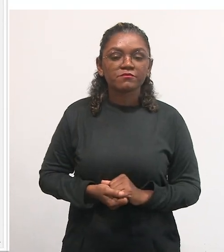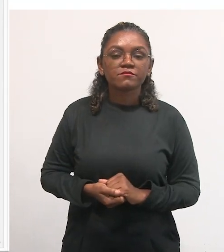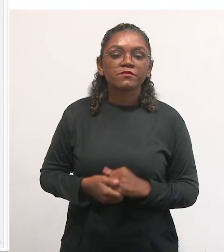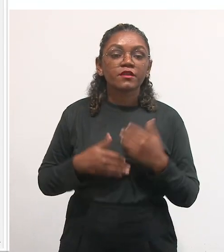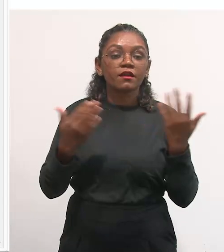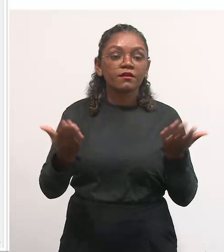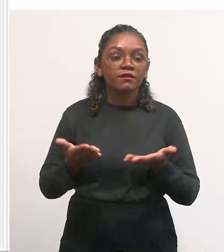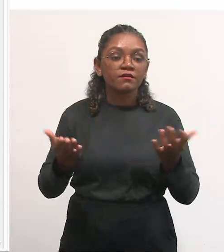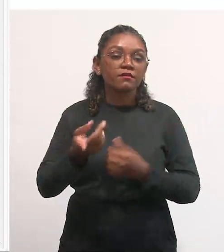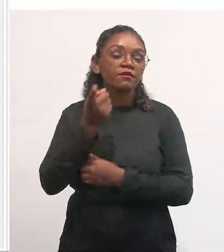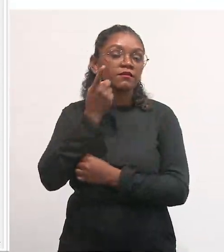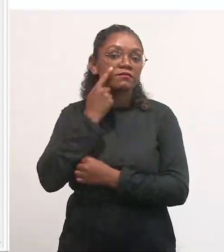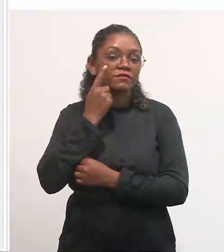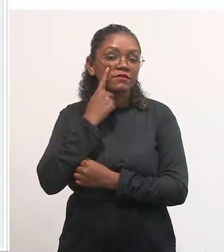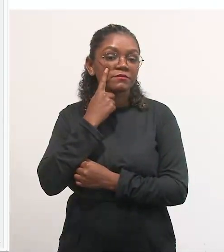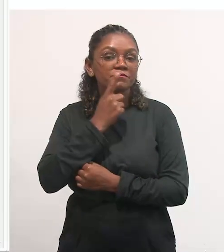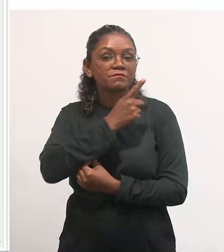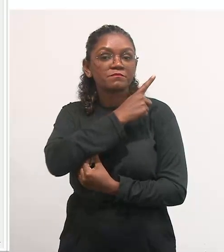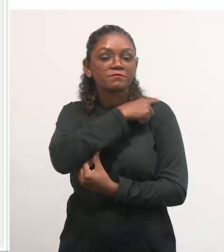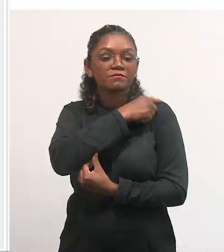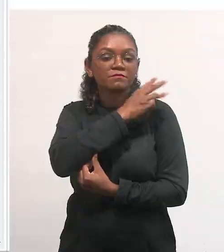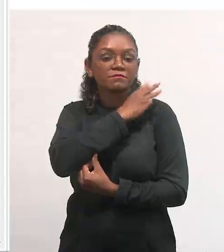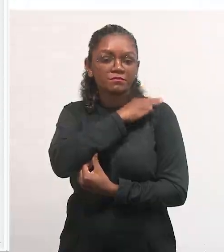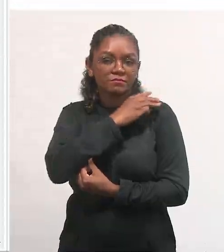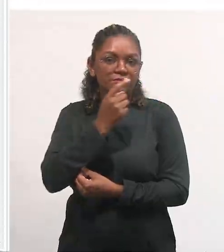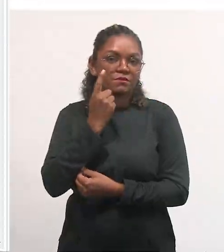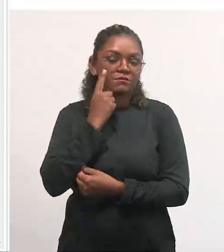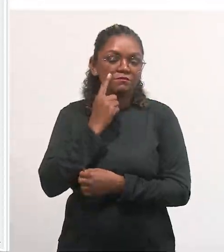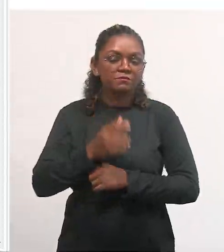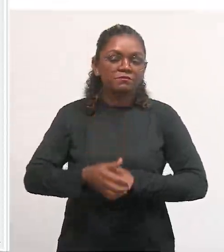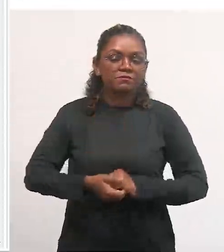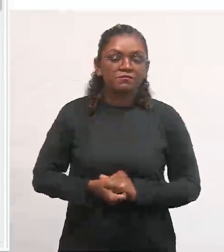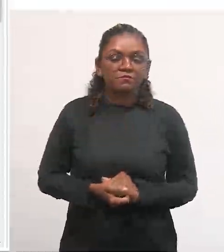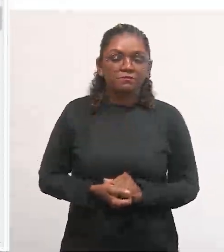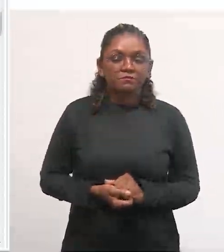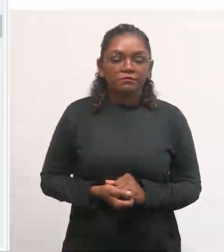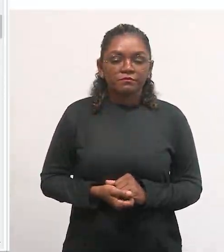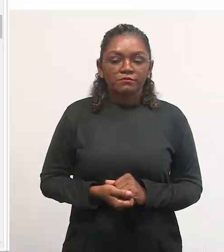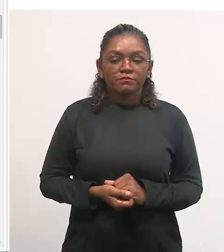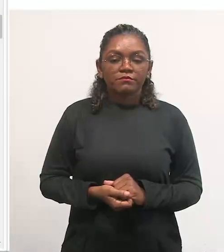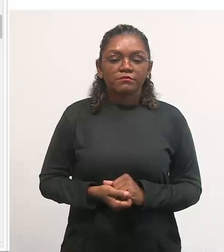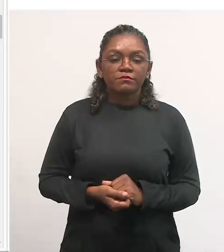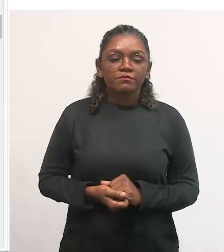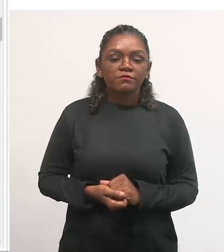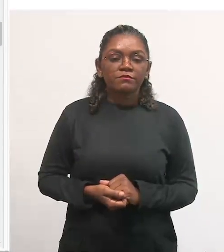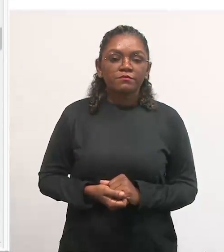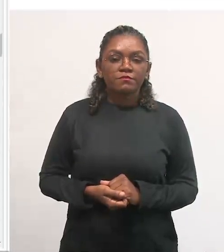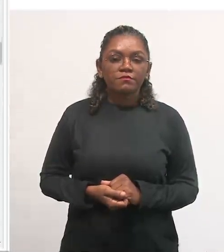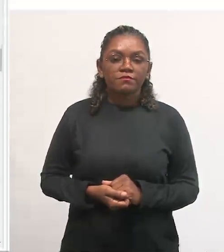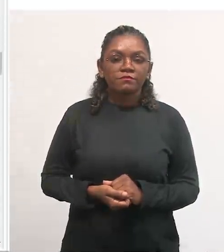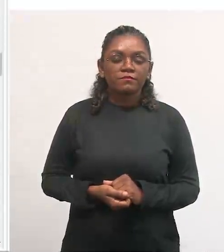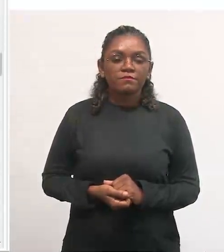gente ter uma ideia. Então, quando eu for abrir aqui as competências da LDB,